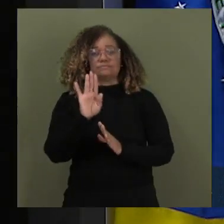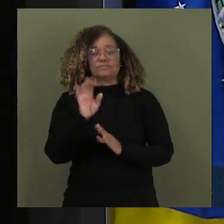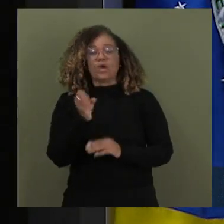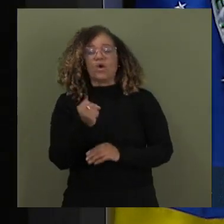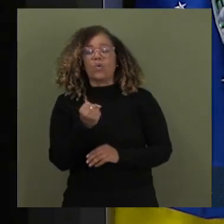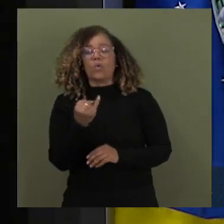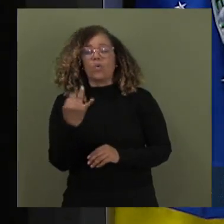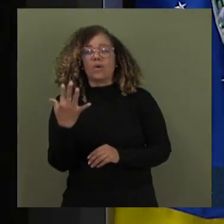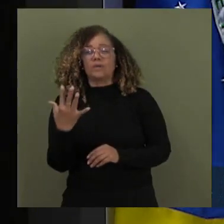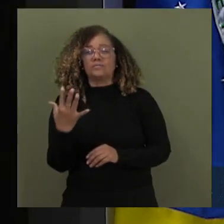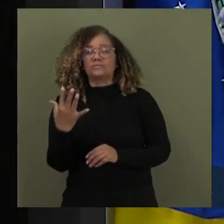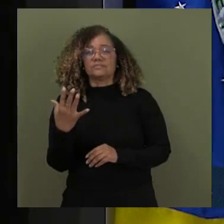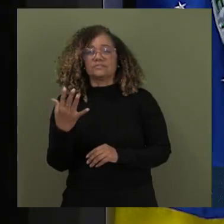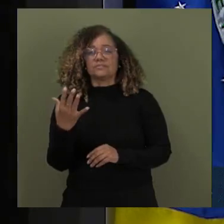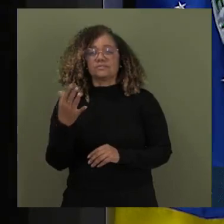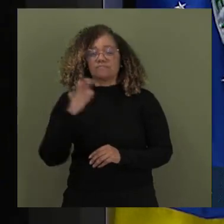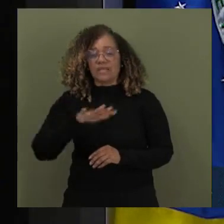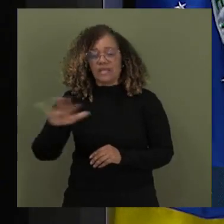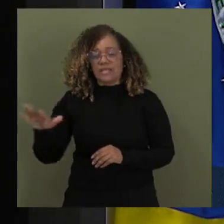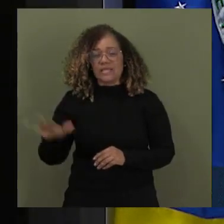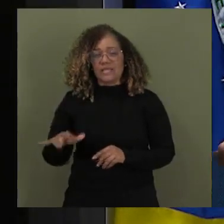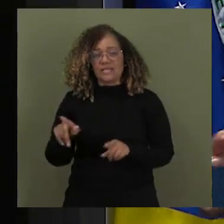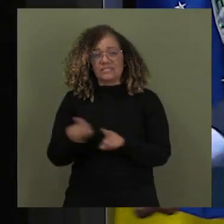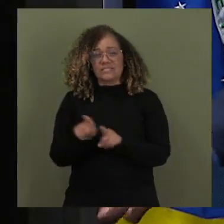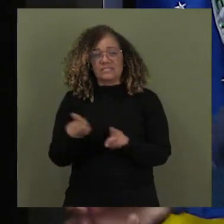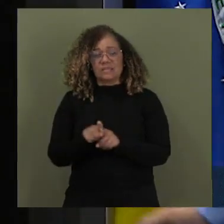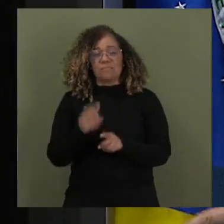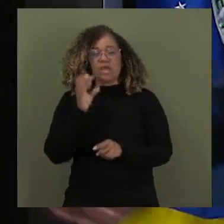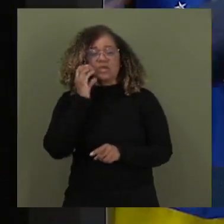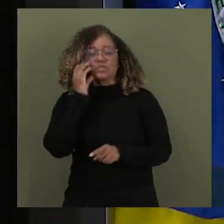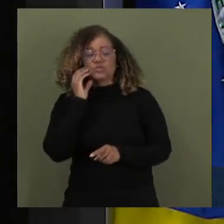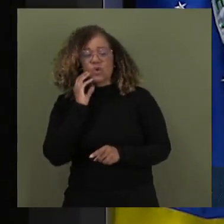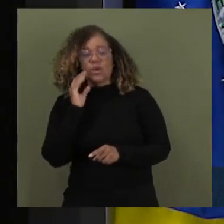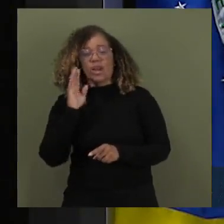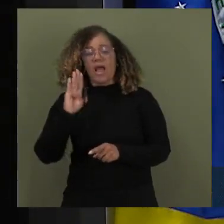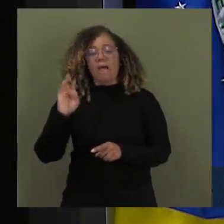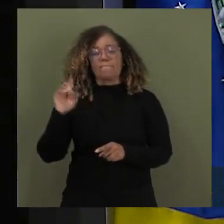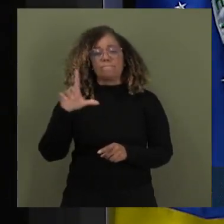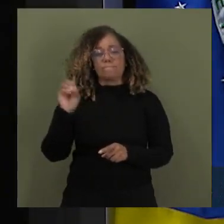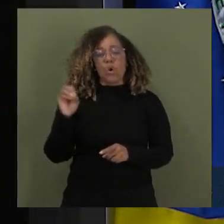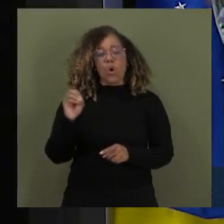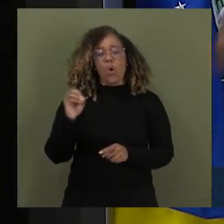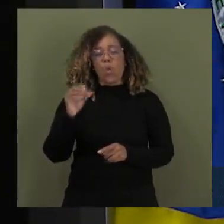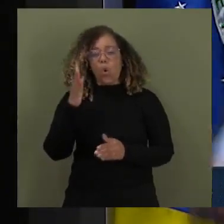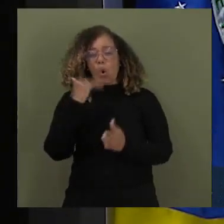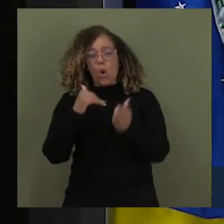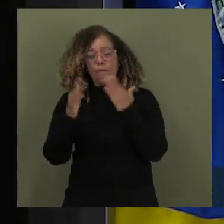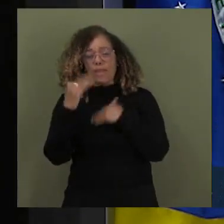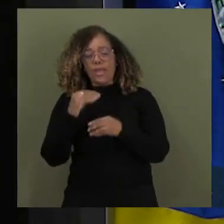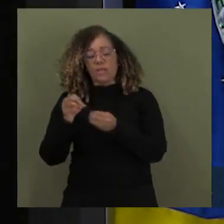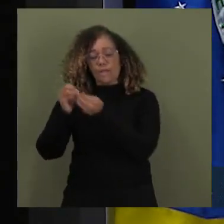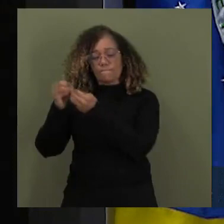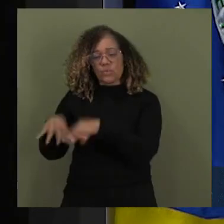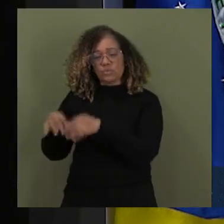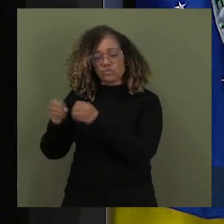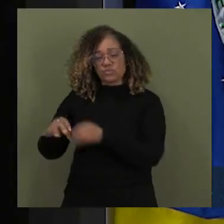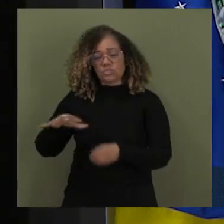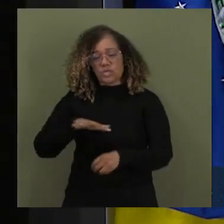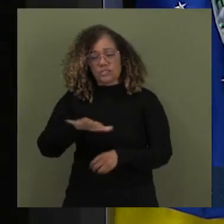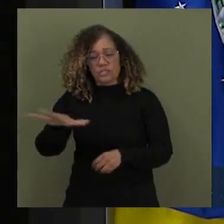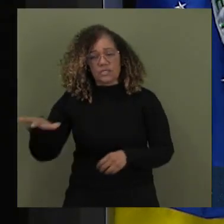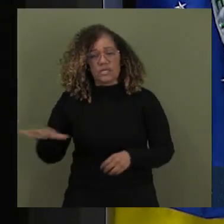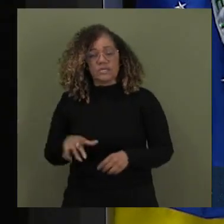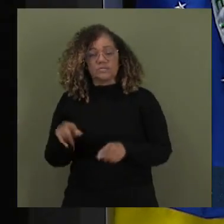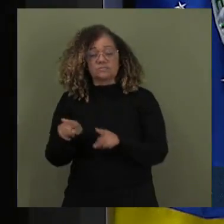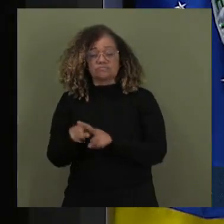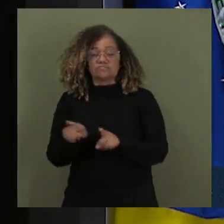crianças intoxicadas por bolo de maconha, chocolate de maconha, essa indústria nefasta, esse lobby poderoso que atua aqui no